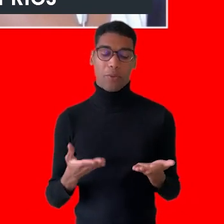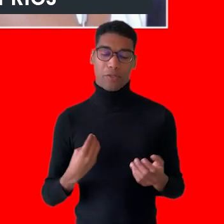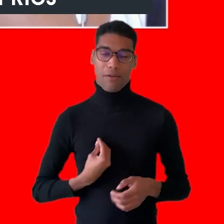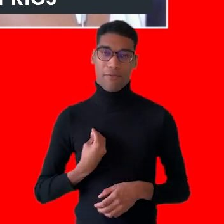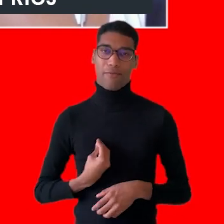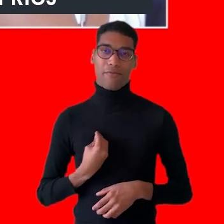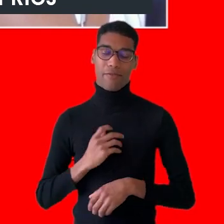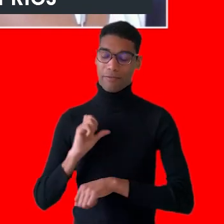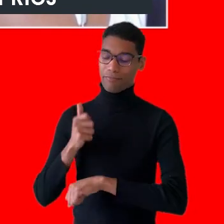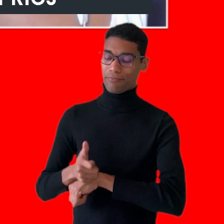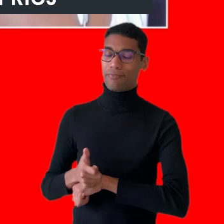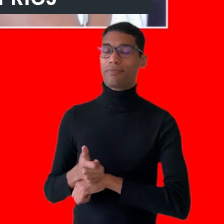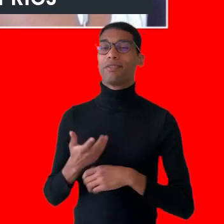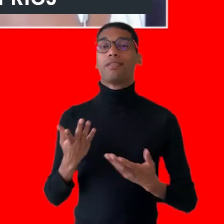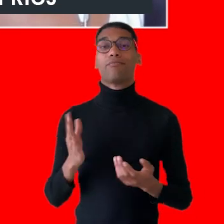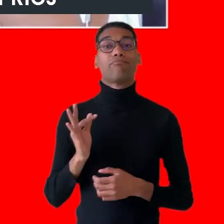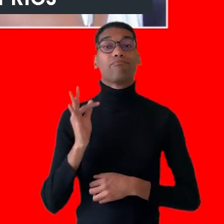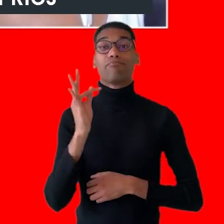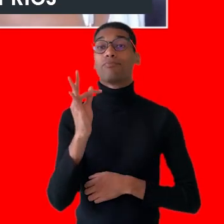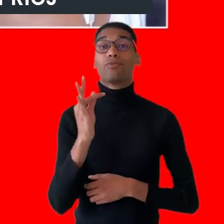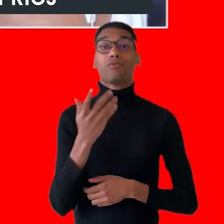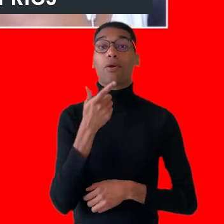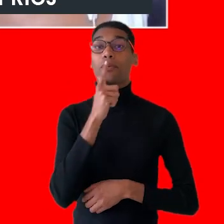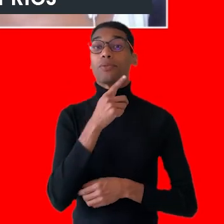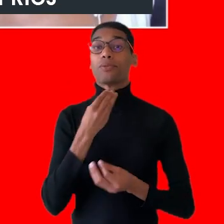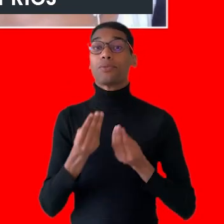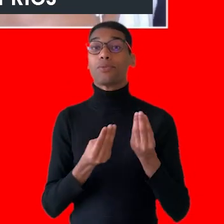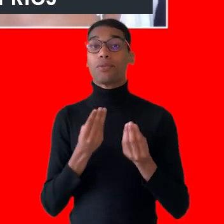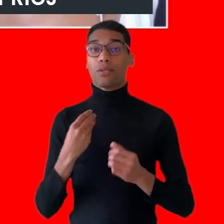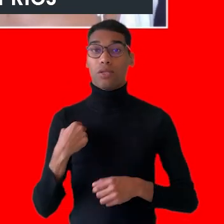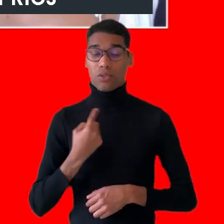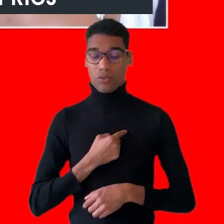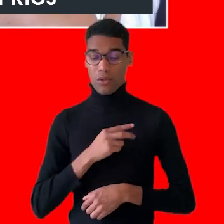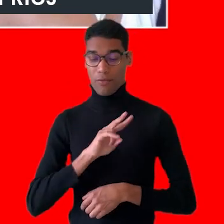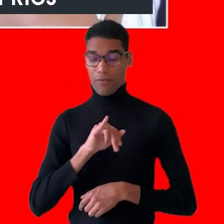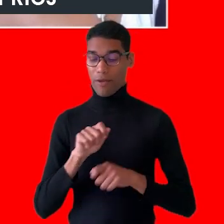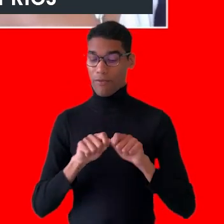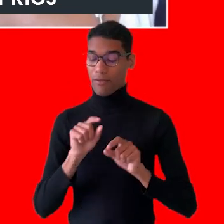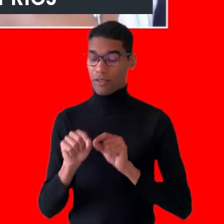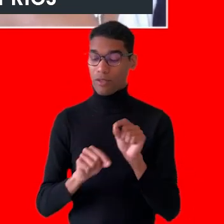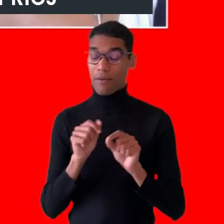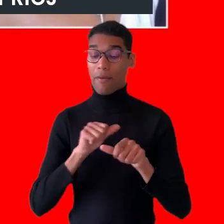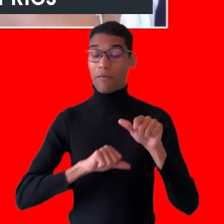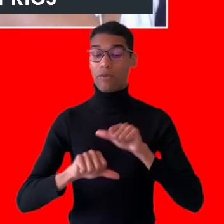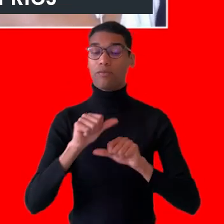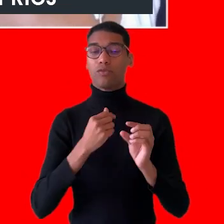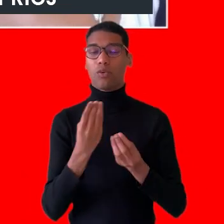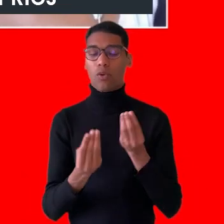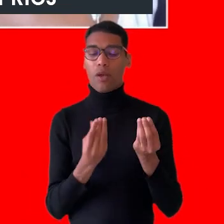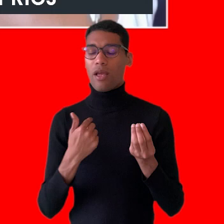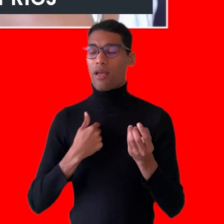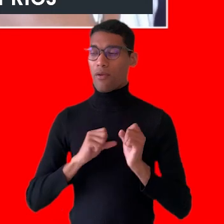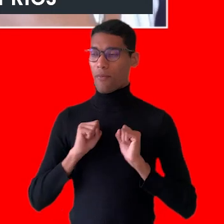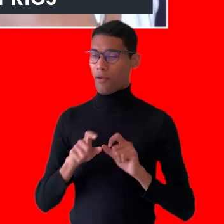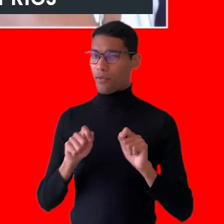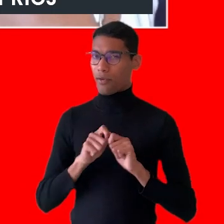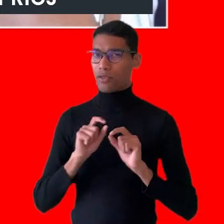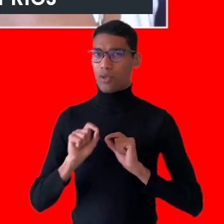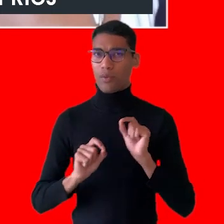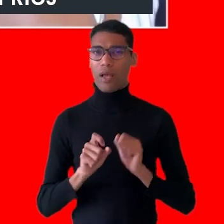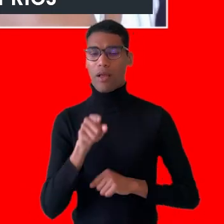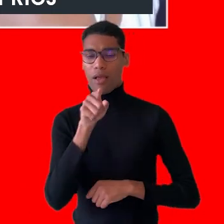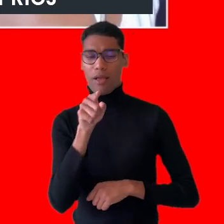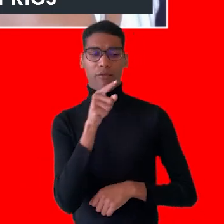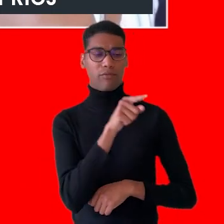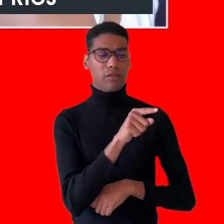vive hoje, né? Então, até onde a gente vai? O que é que a gente vai fazer para modificar esse quadro? O que é que eu posso fazer? O que é